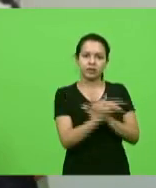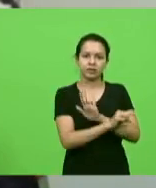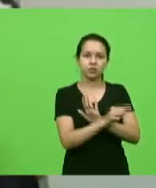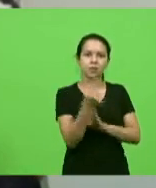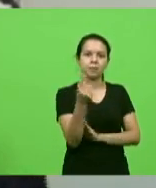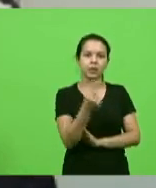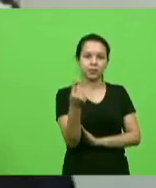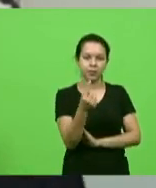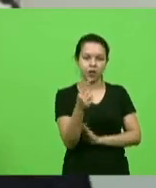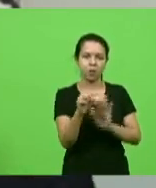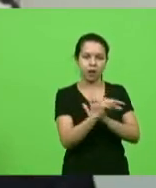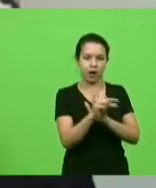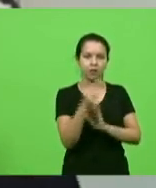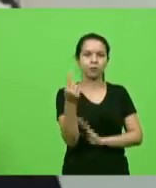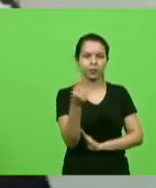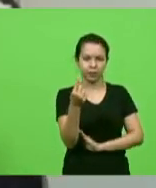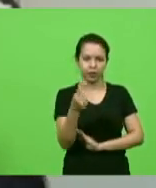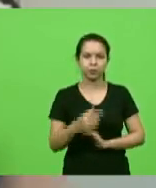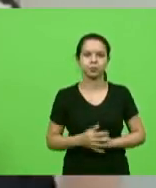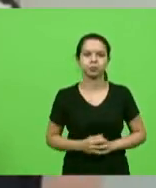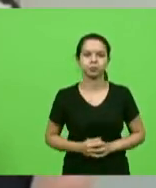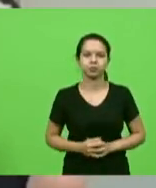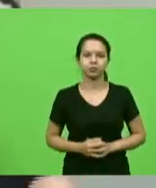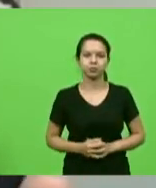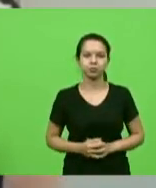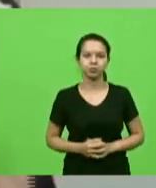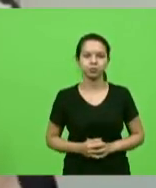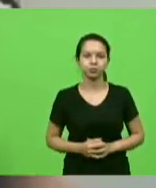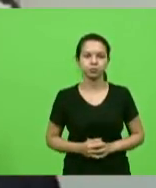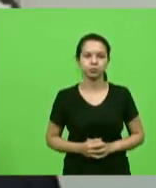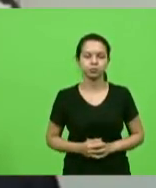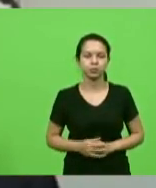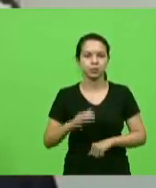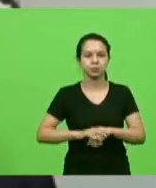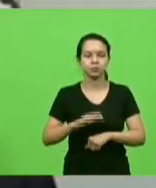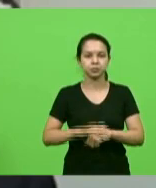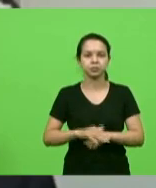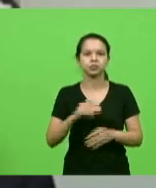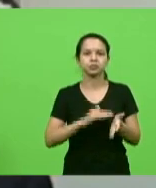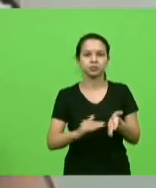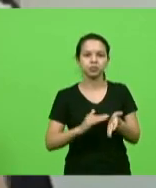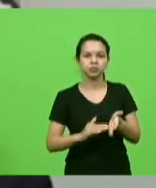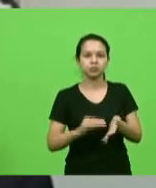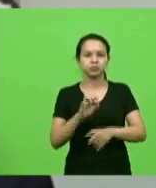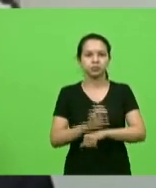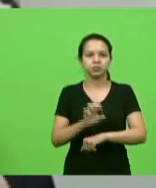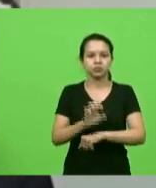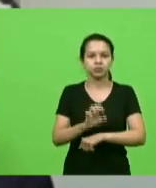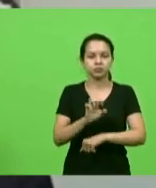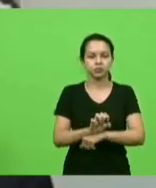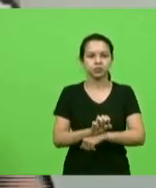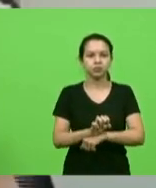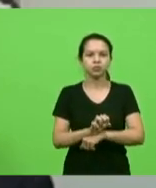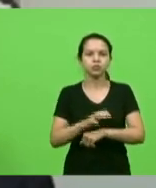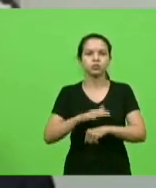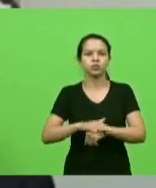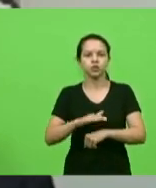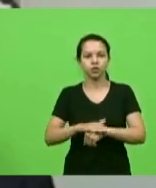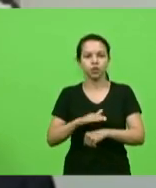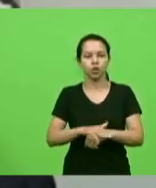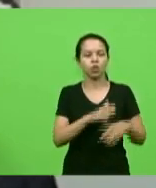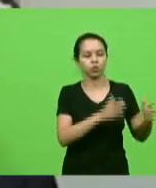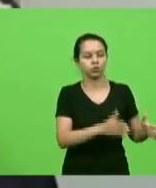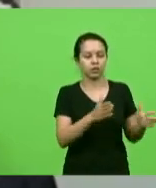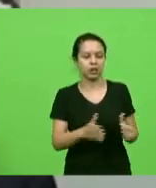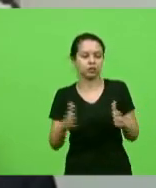primeiro e parar primeiro competir ao secretário de estado a função de ordenador de